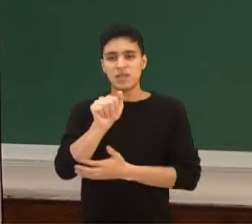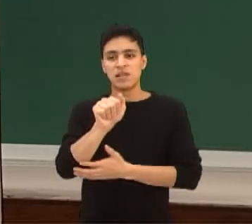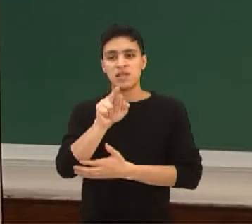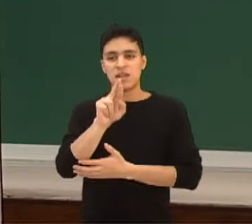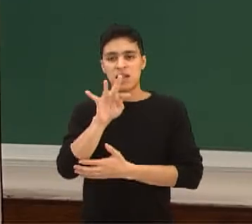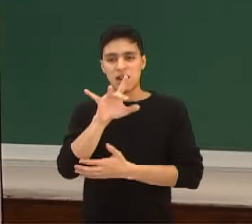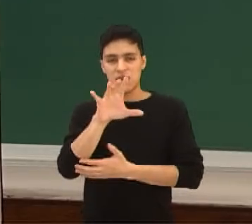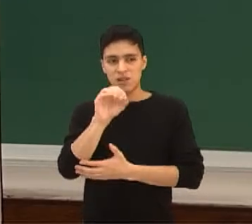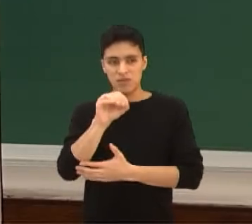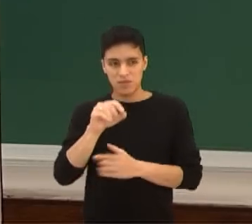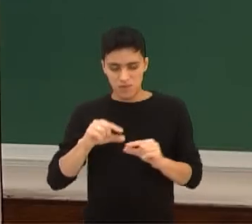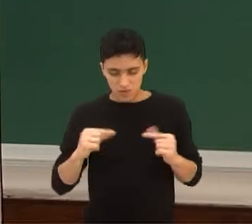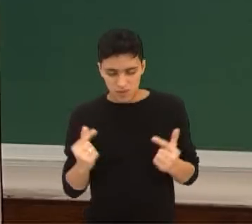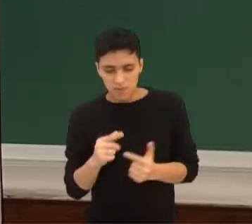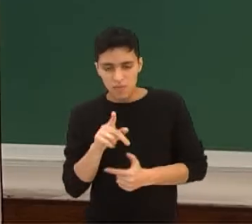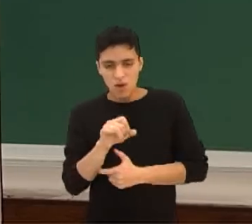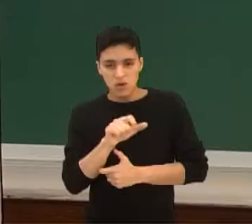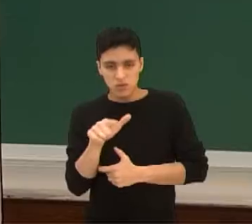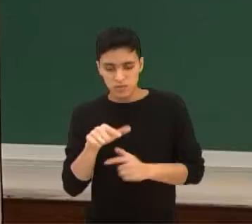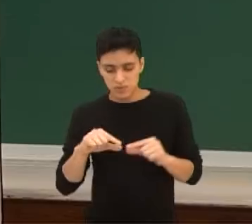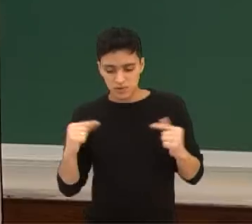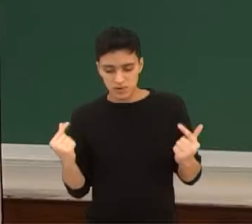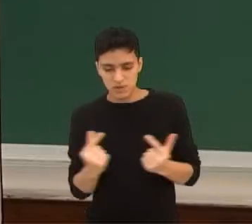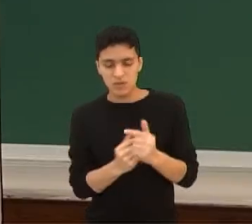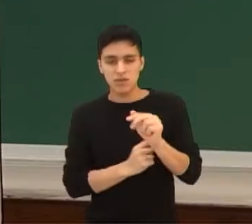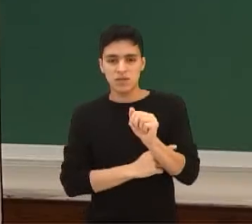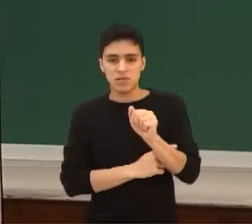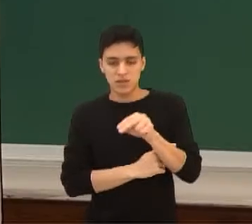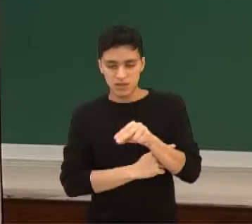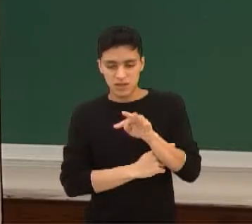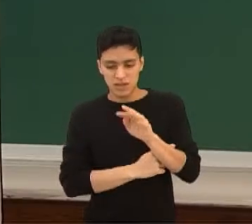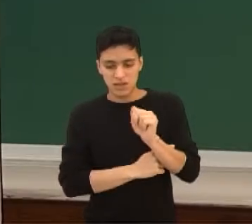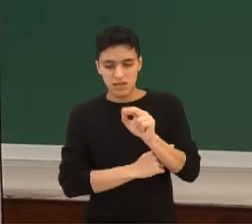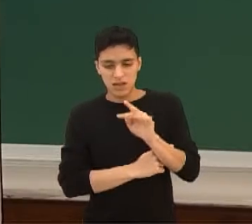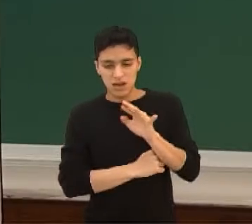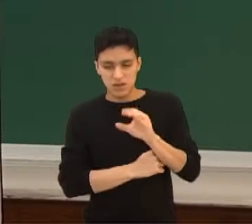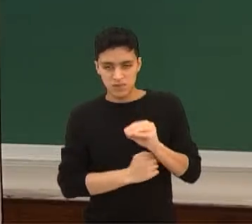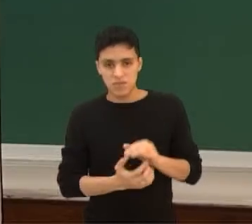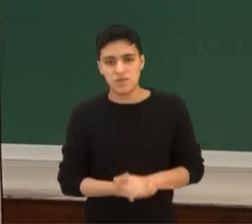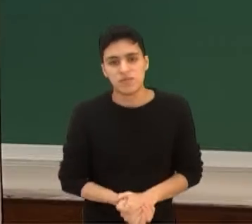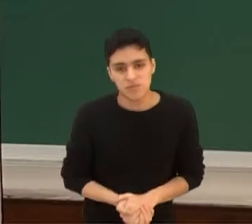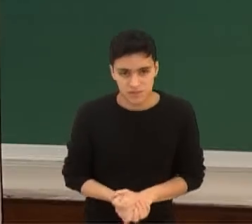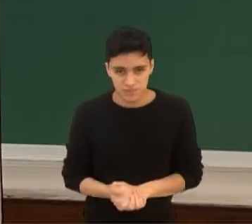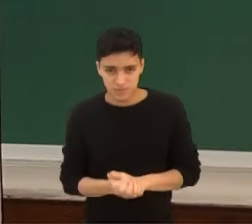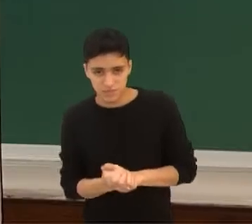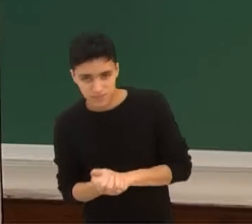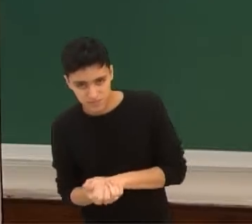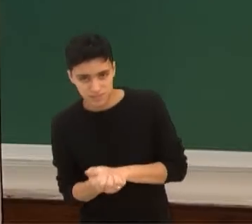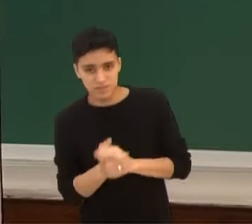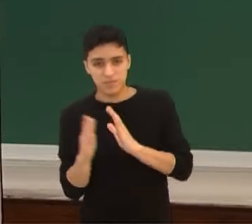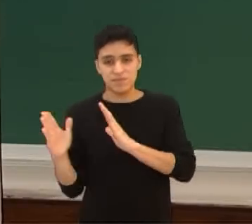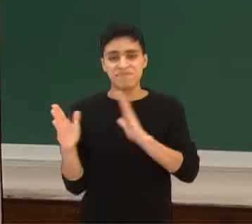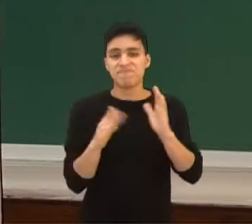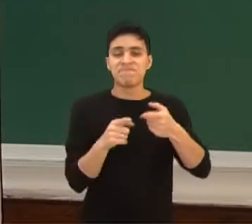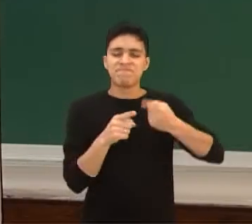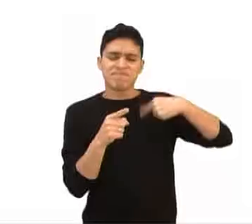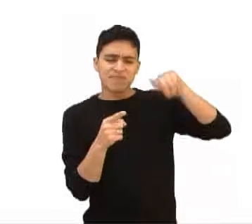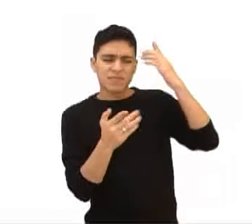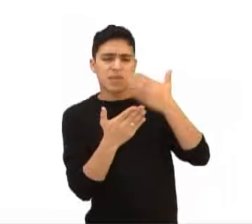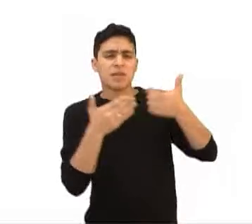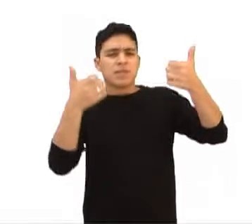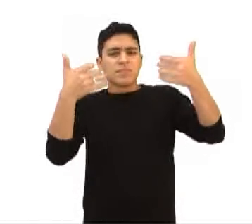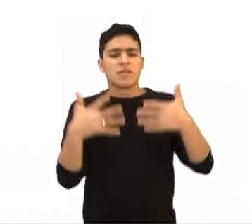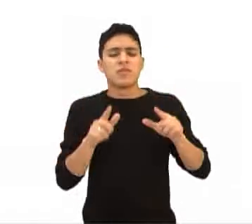Ártico e do Polo Sul até o Círculo Polar Antártico. Nós também falamos na nossa última aula sobre